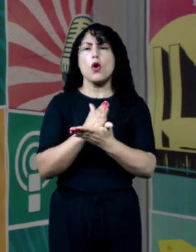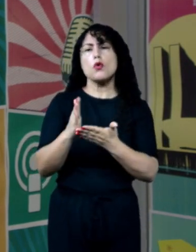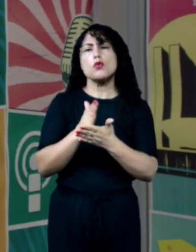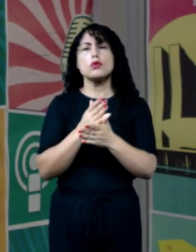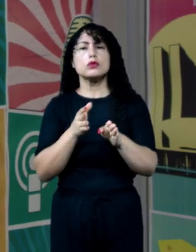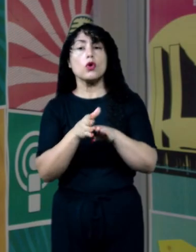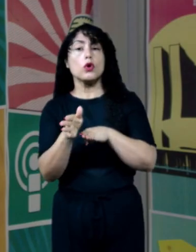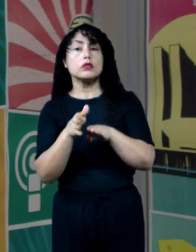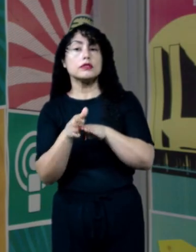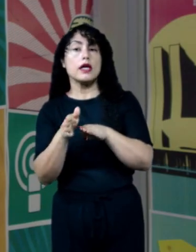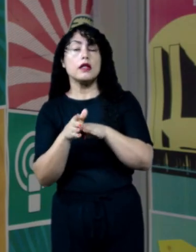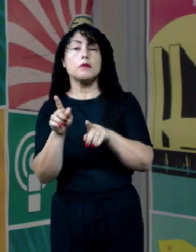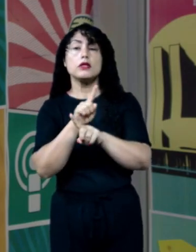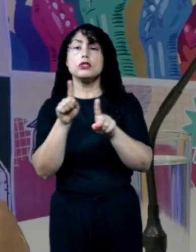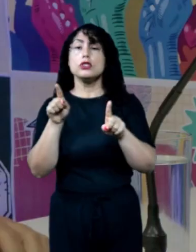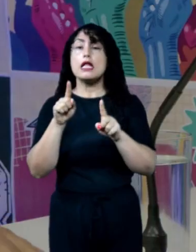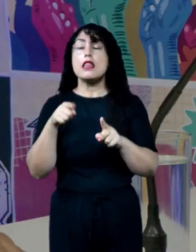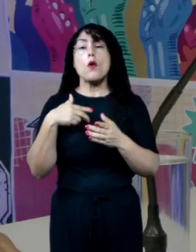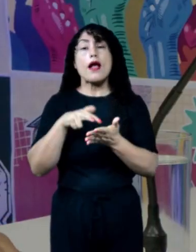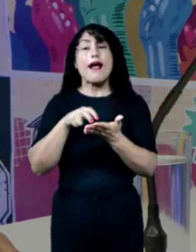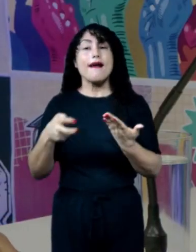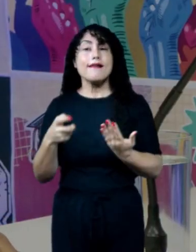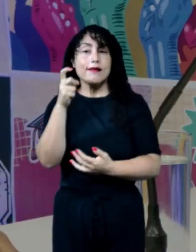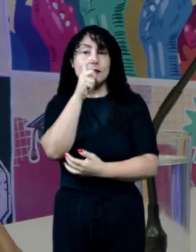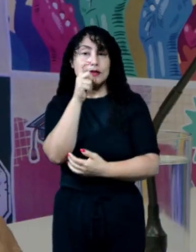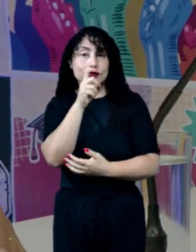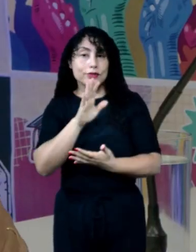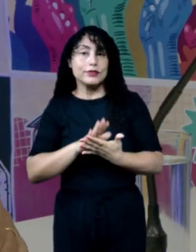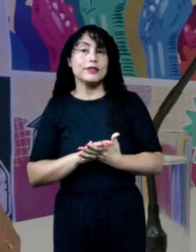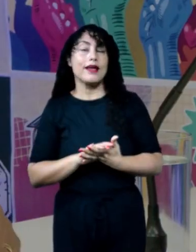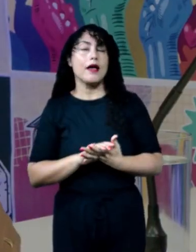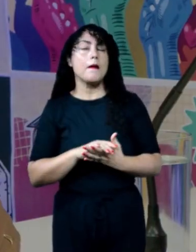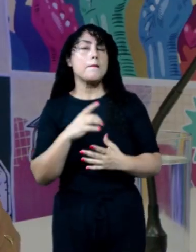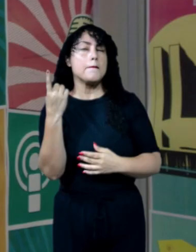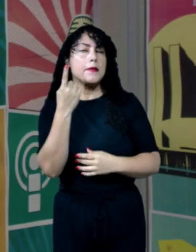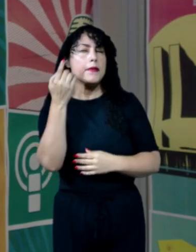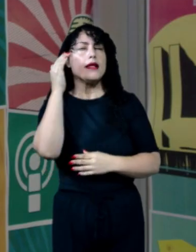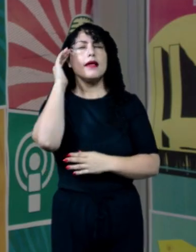para a gente não cair nessa? Olha, o primeiro é entender,